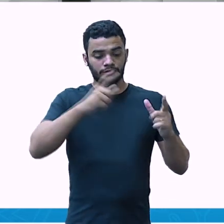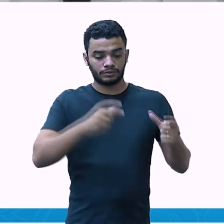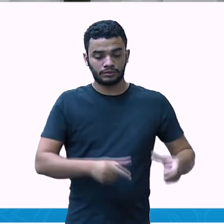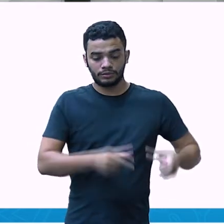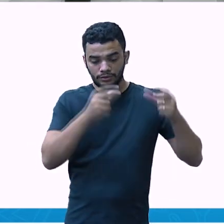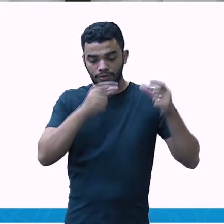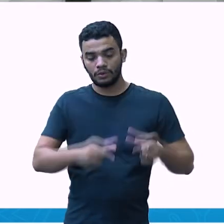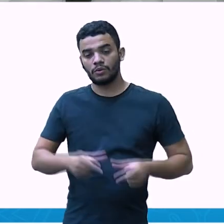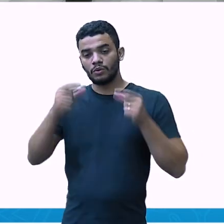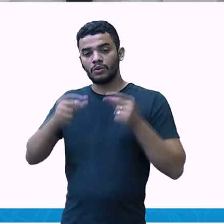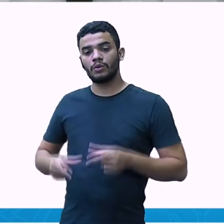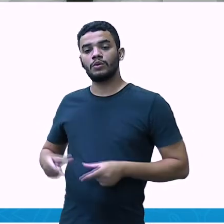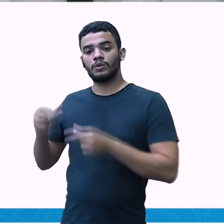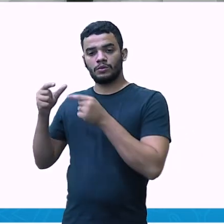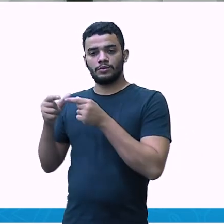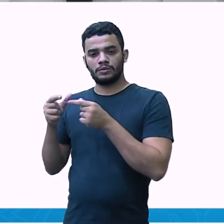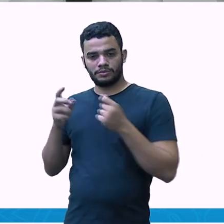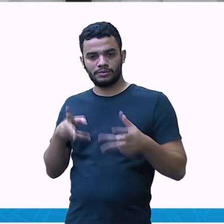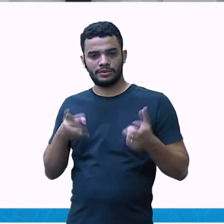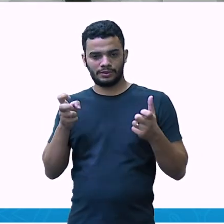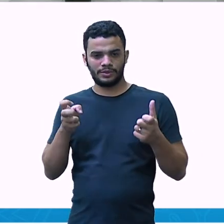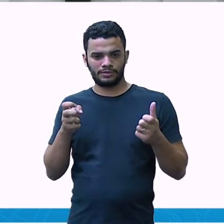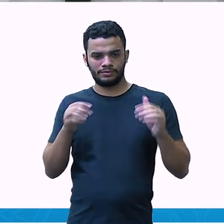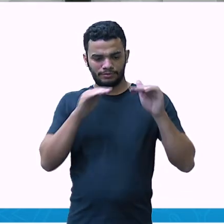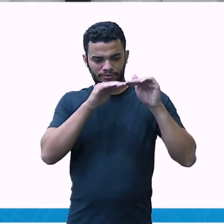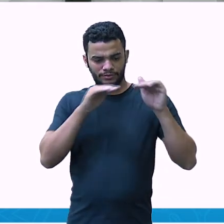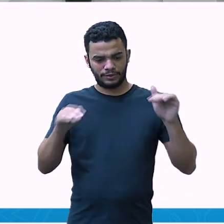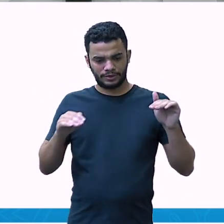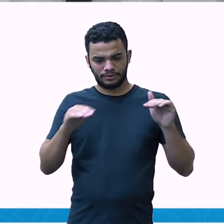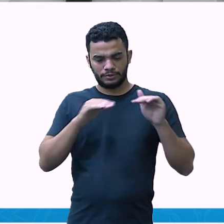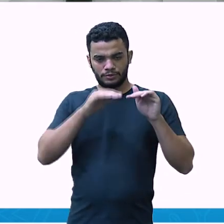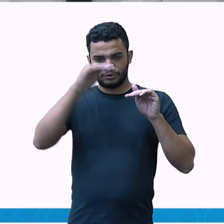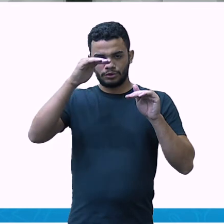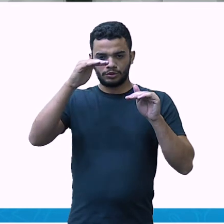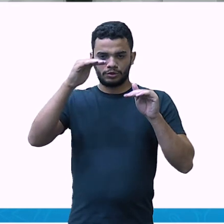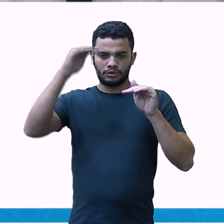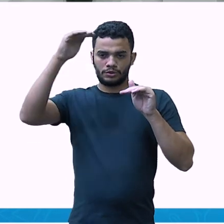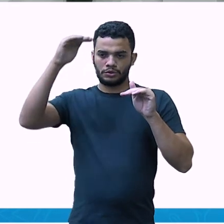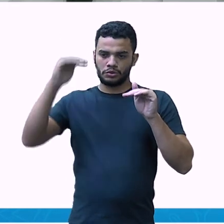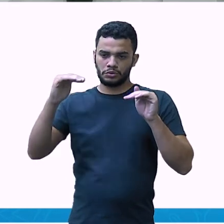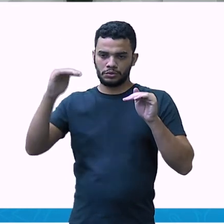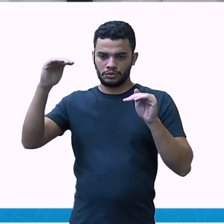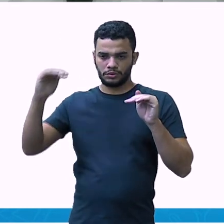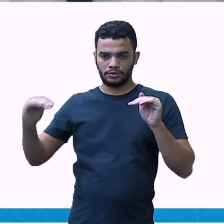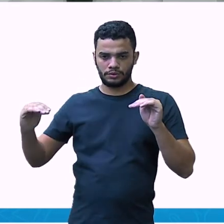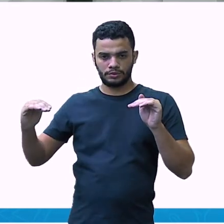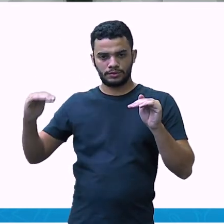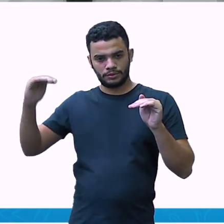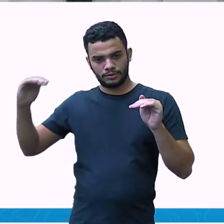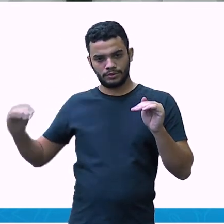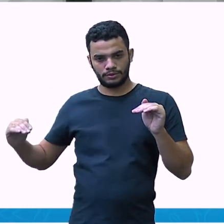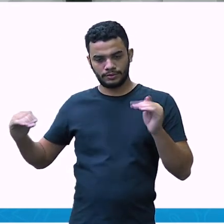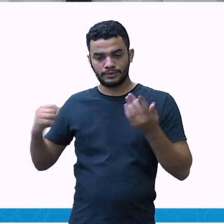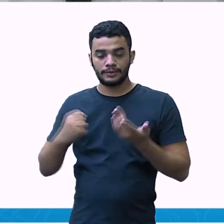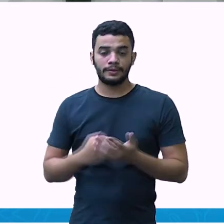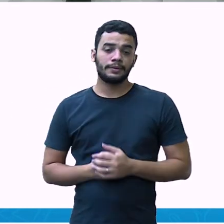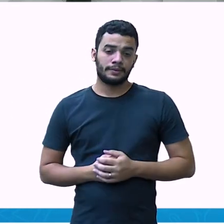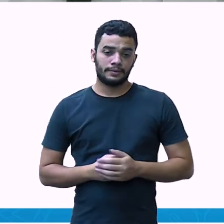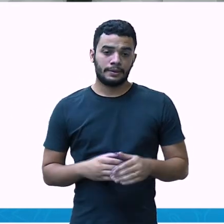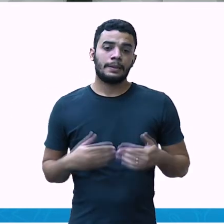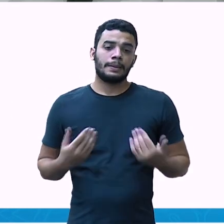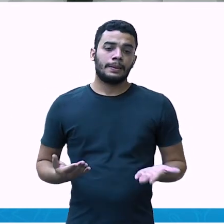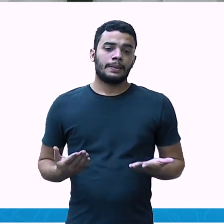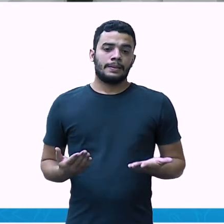vendo? Colunas justapostas. Eu tenho esse intervalo de 1 até 3. Então, o que ganha 1 e